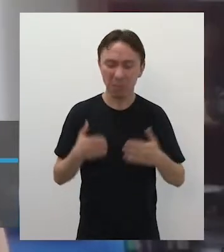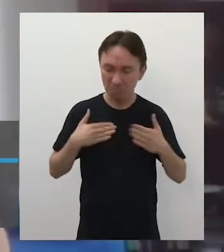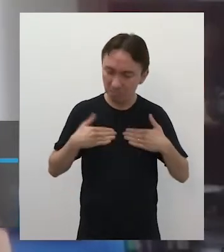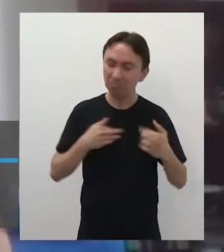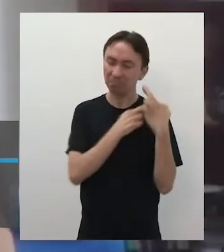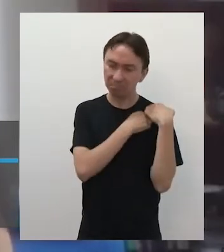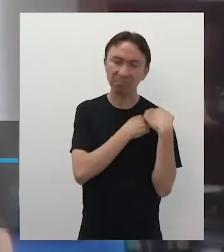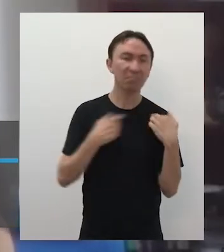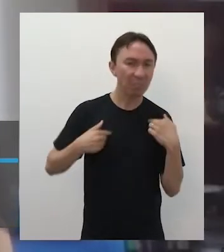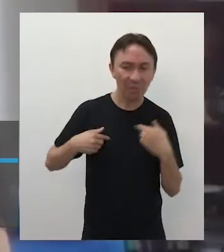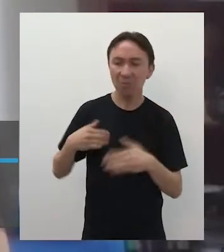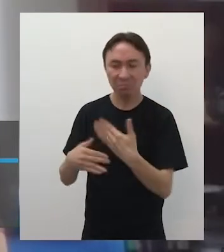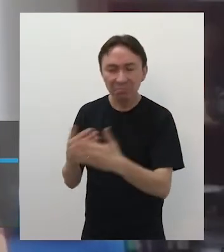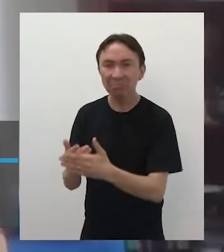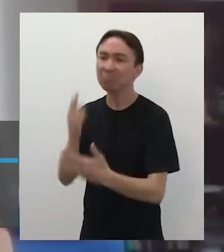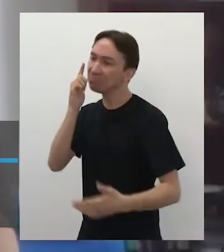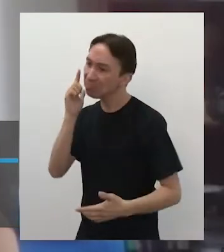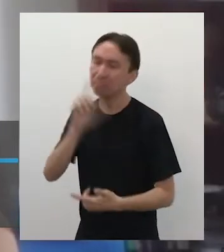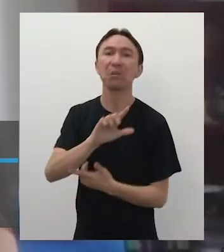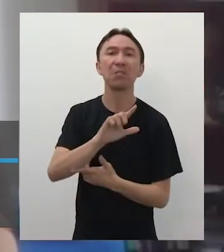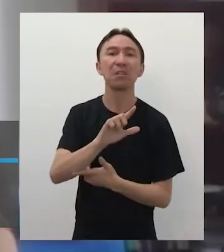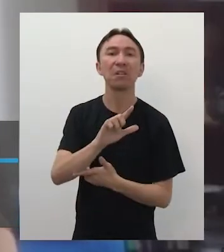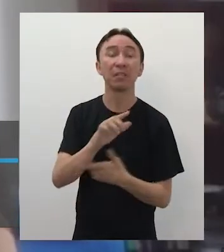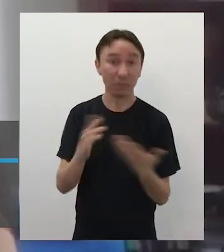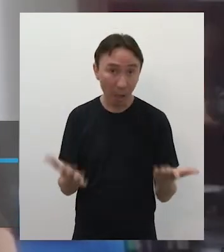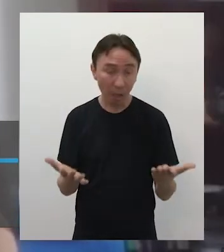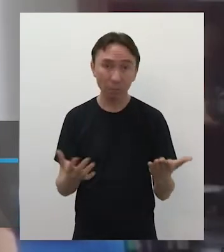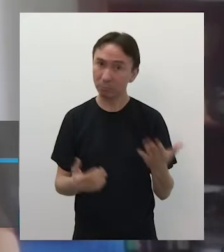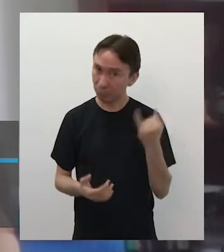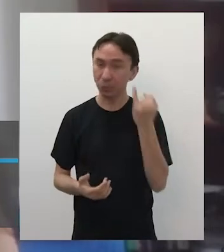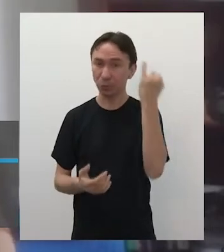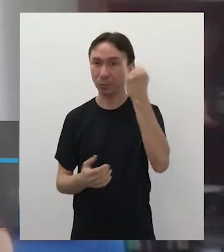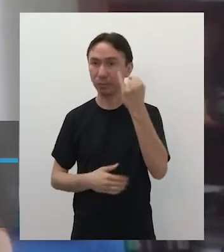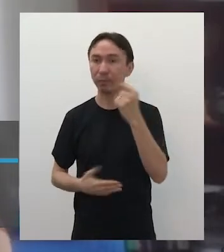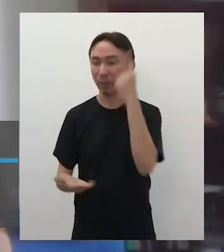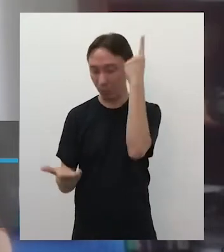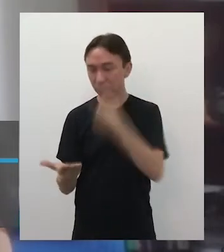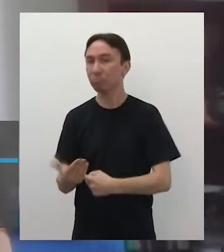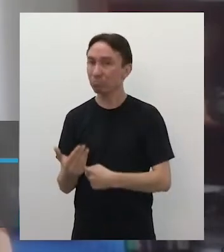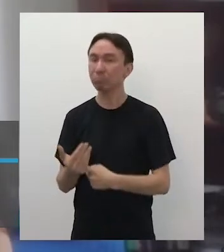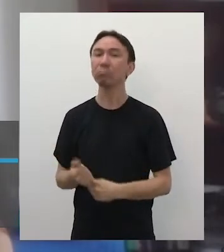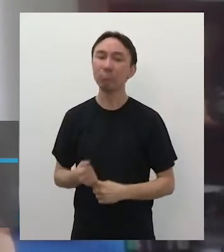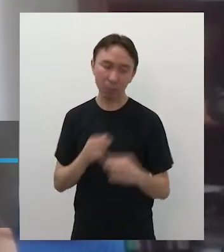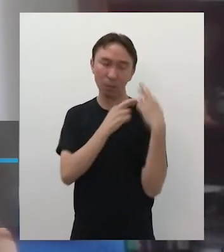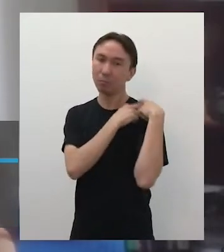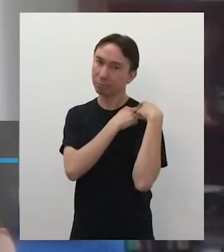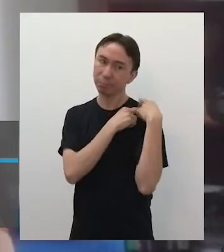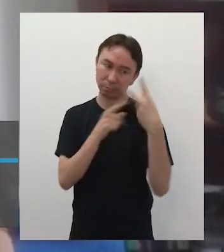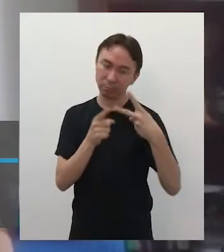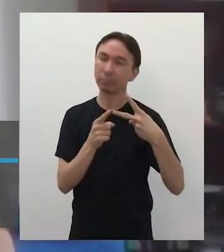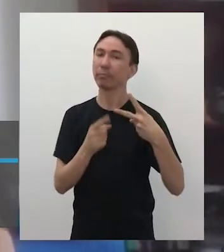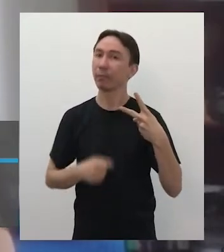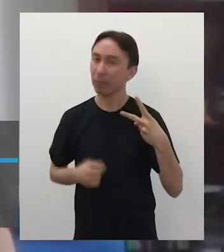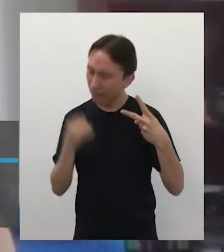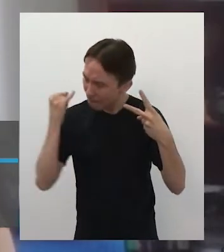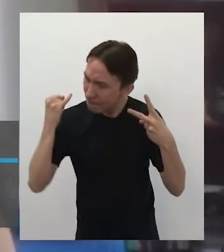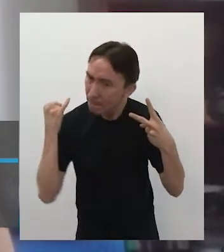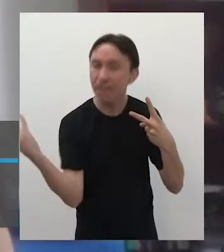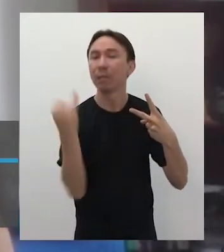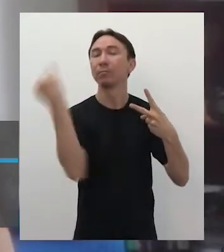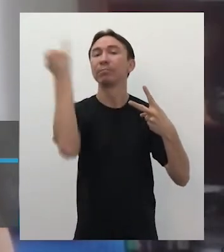nesses compromissos que a gente assumiu, pensar nessas atividades, mesmo que elas sejam difíceis, a gente se responsabiliza